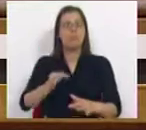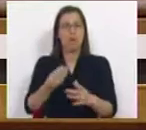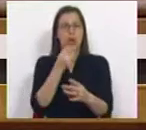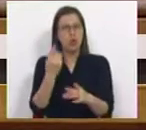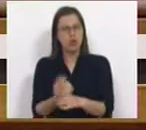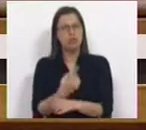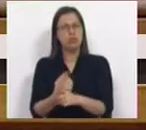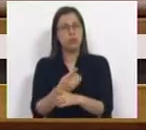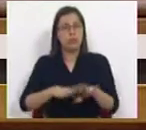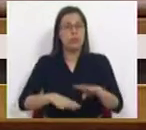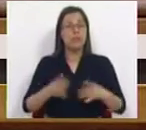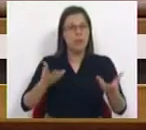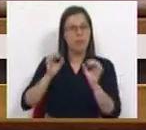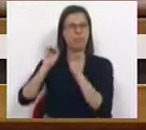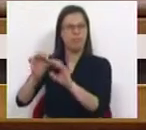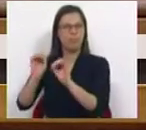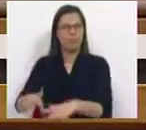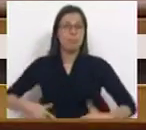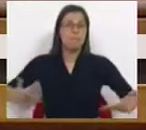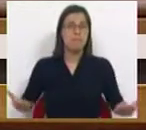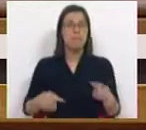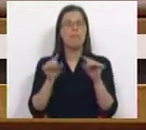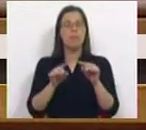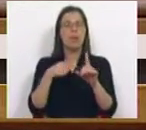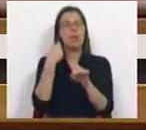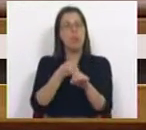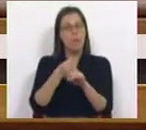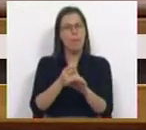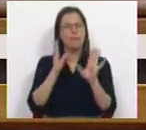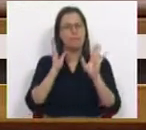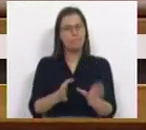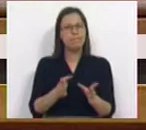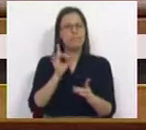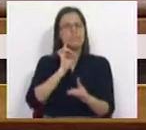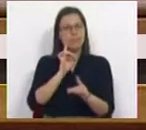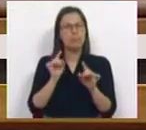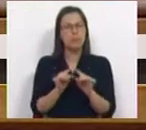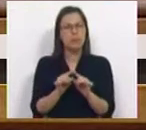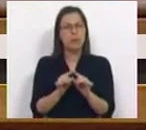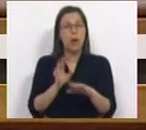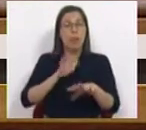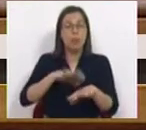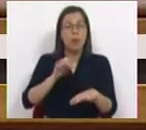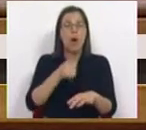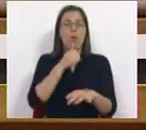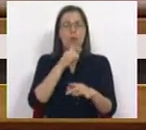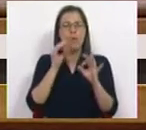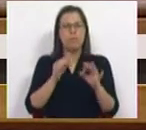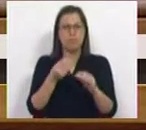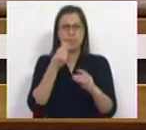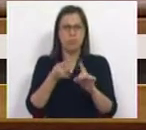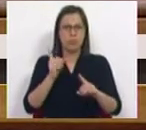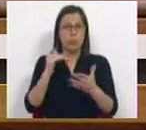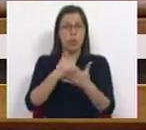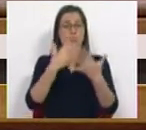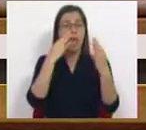dos alimentos que são produzidos. Trata-se assim de um combate que se impõe não só pela exploração absolutamente inútil